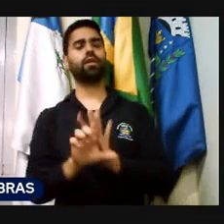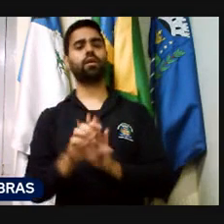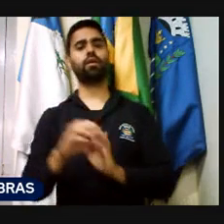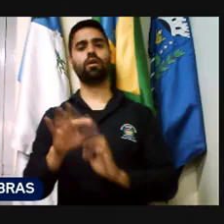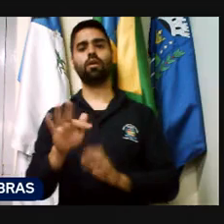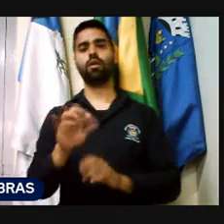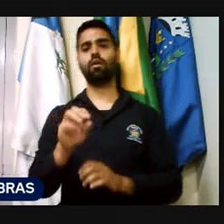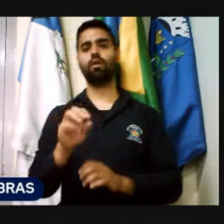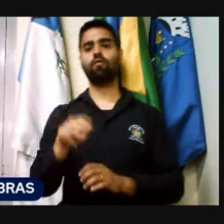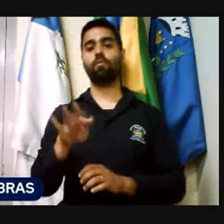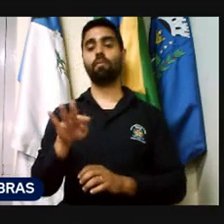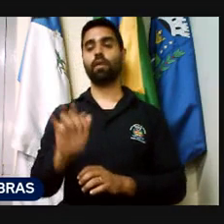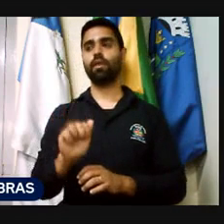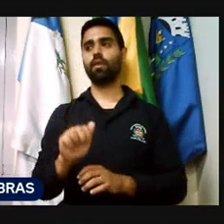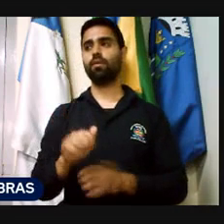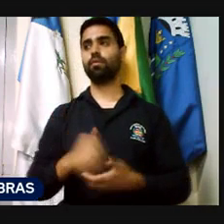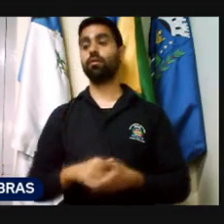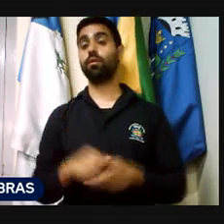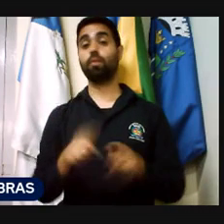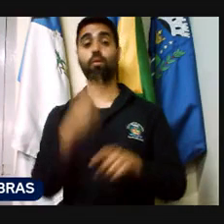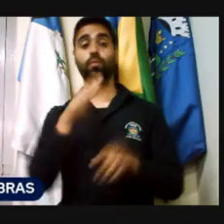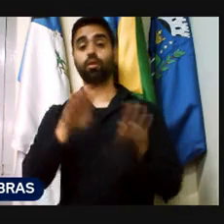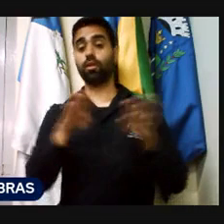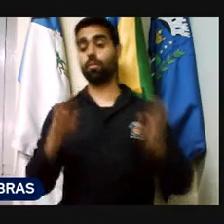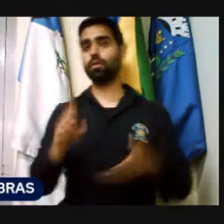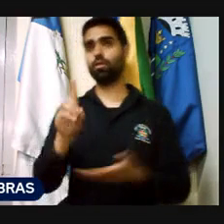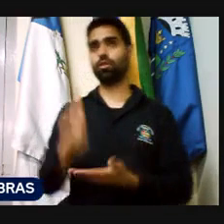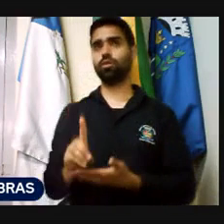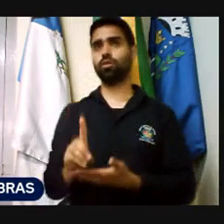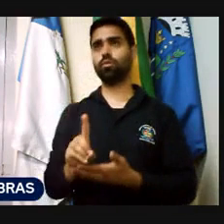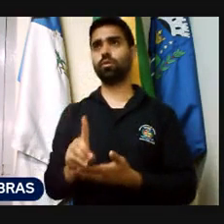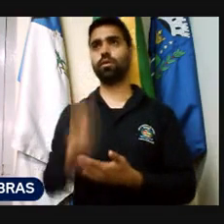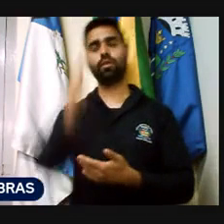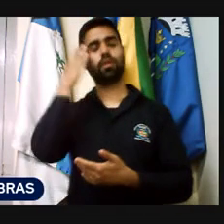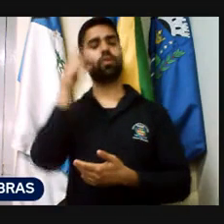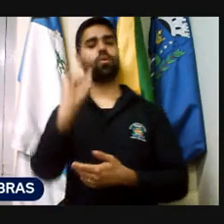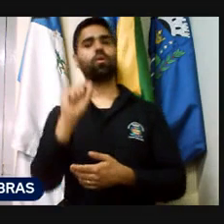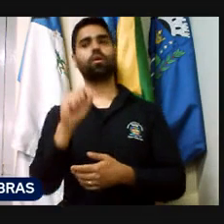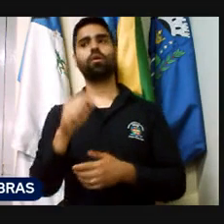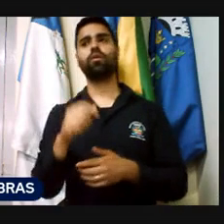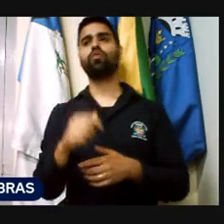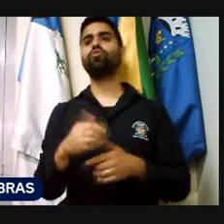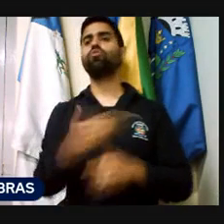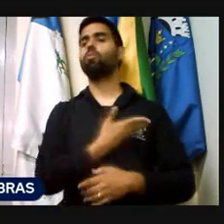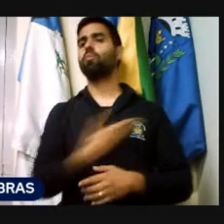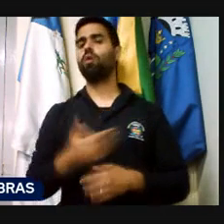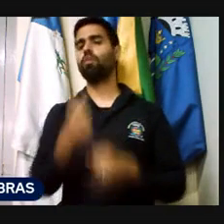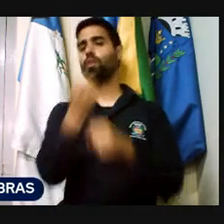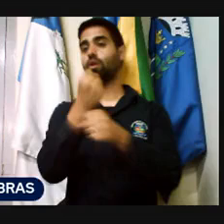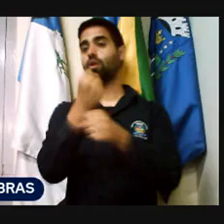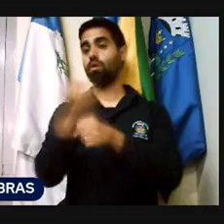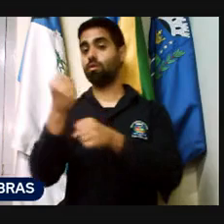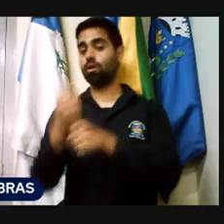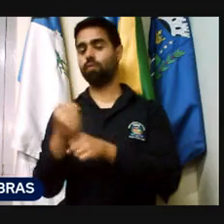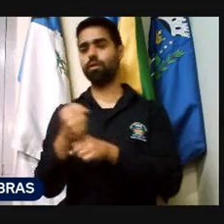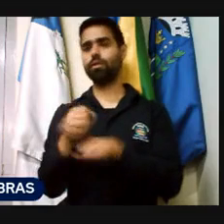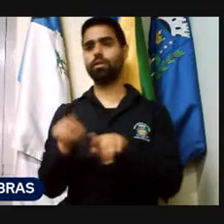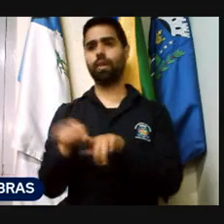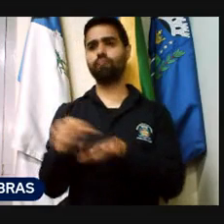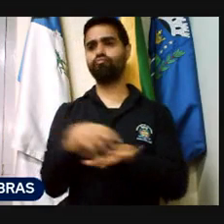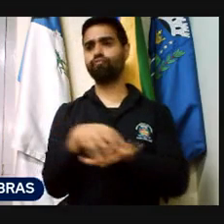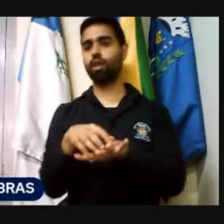em virtude de determinação da mesa diretora, uma vez que a Comissão de Serviços Públicos, Obra, Urbanismo, Infraestrutura e